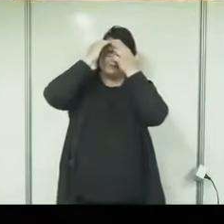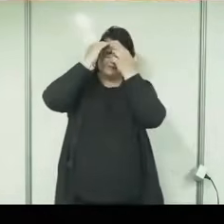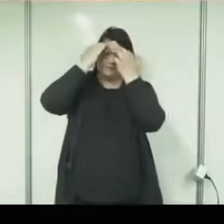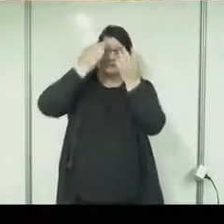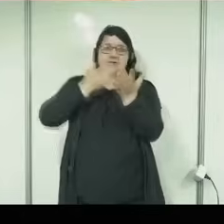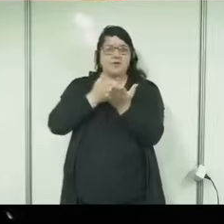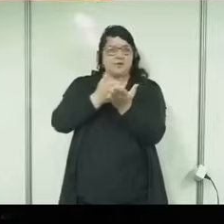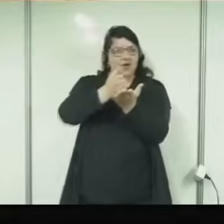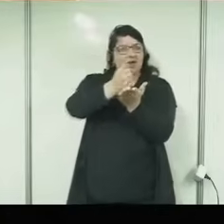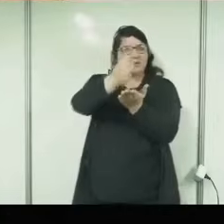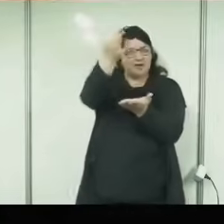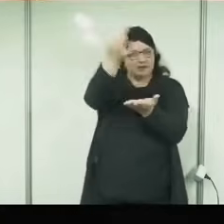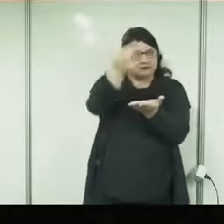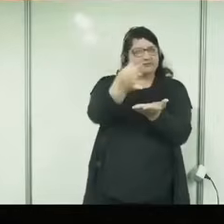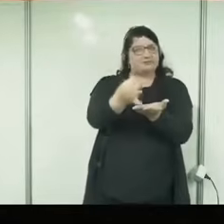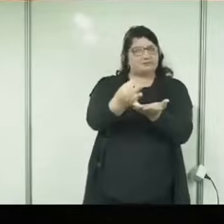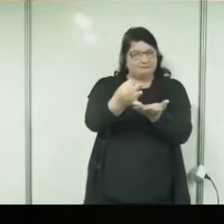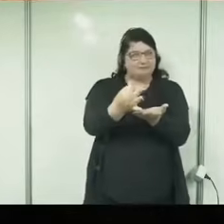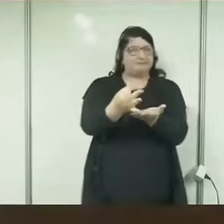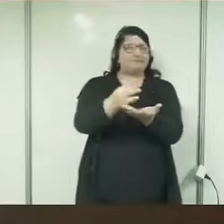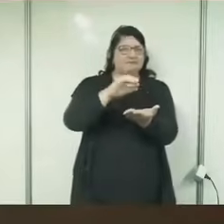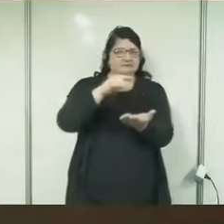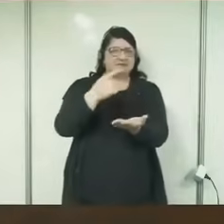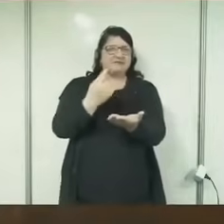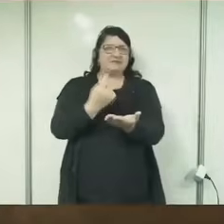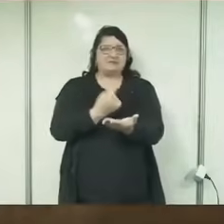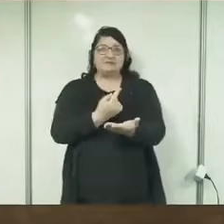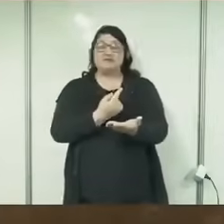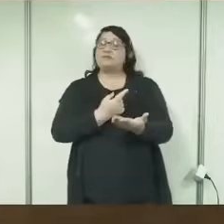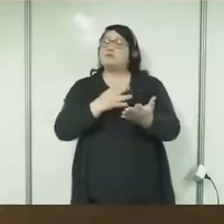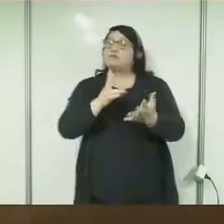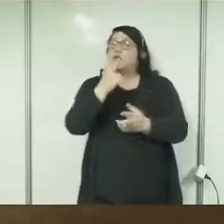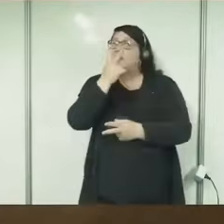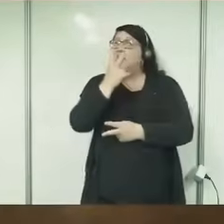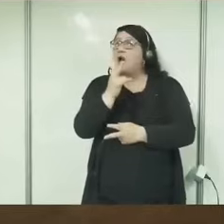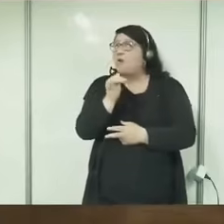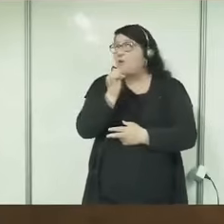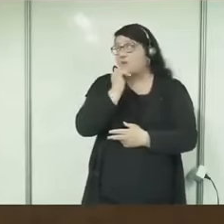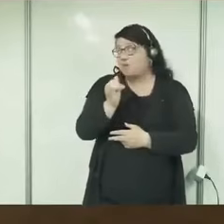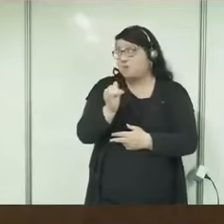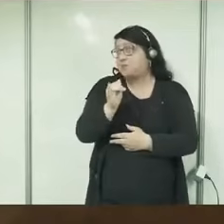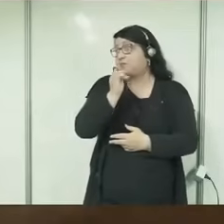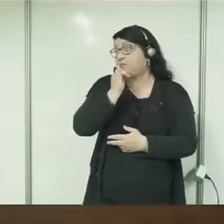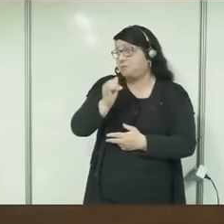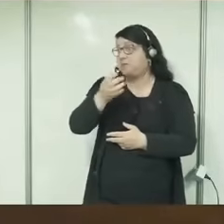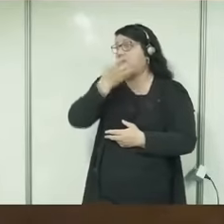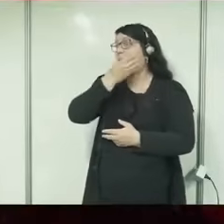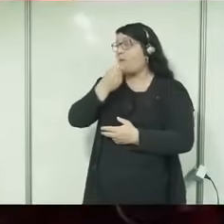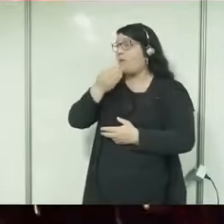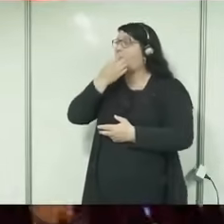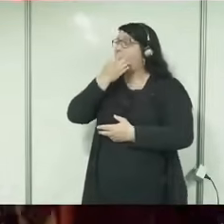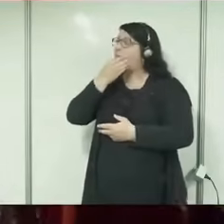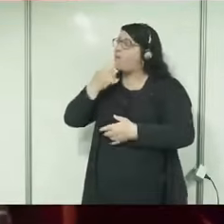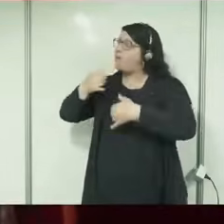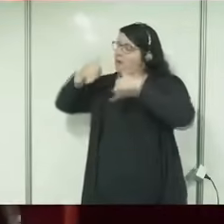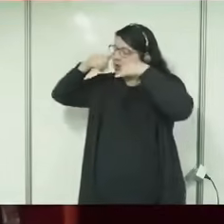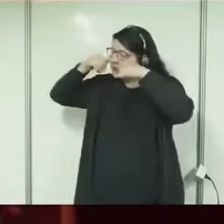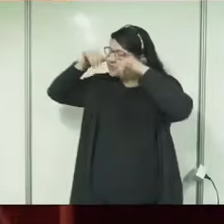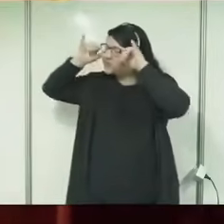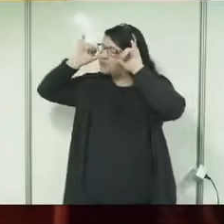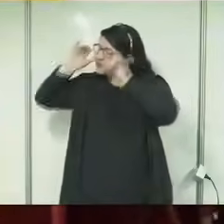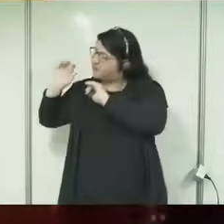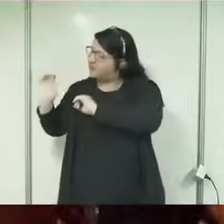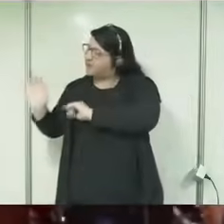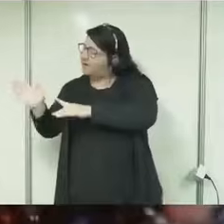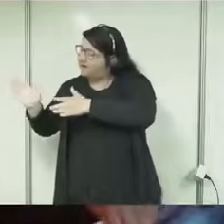como um velho boiadeiro. Levando a boiada eu vou tocando os dias, pela longa estrada eu